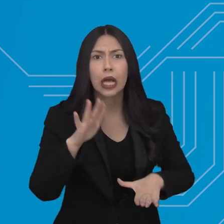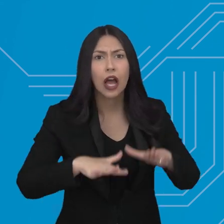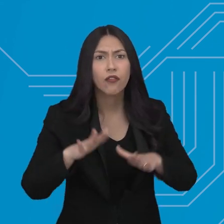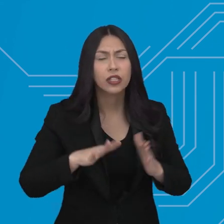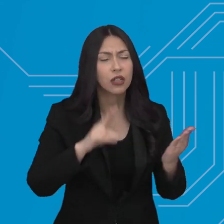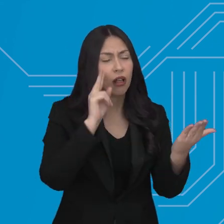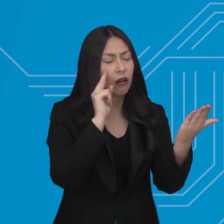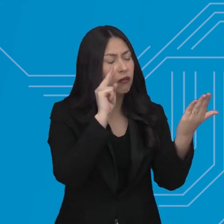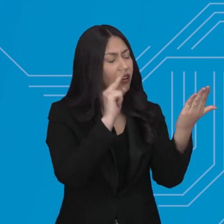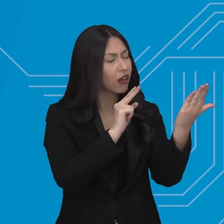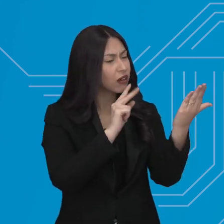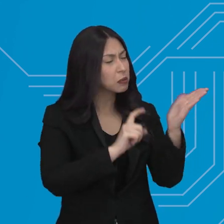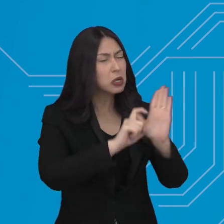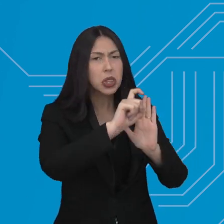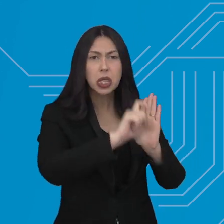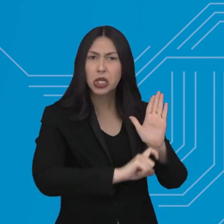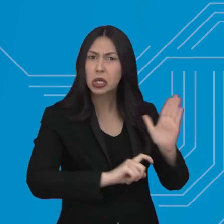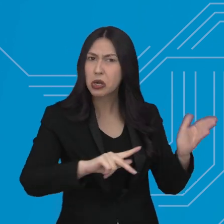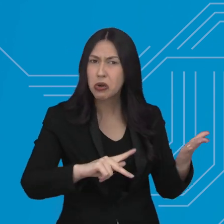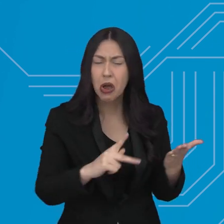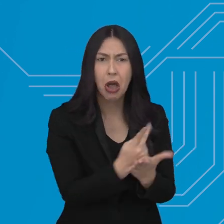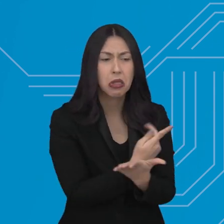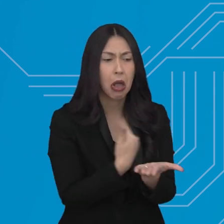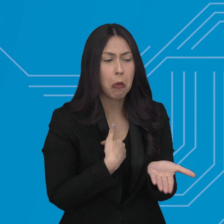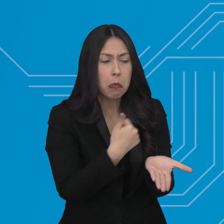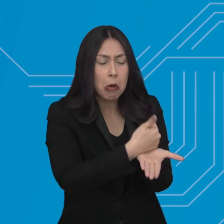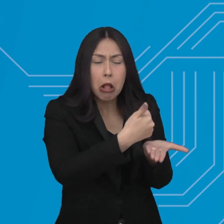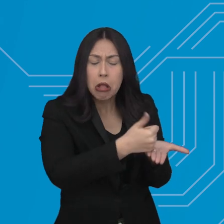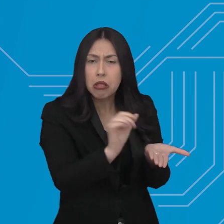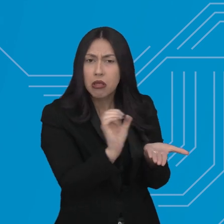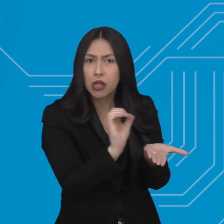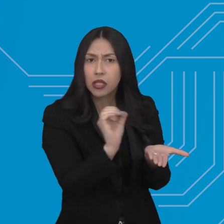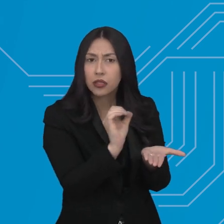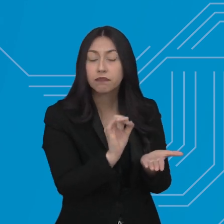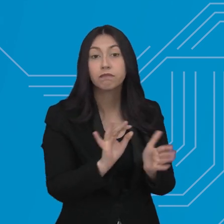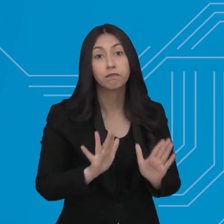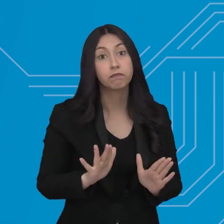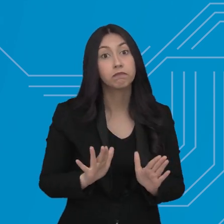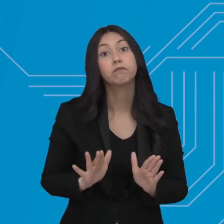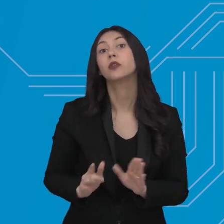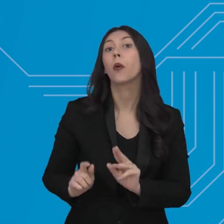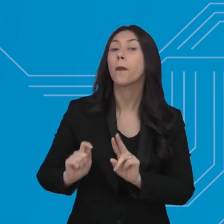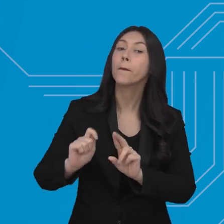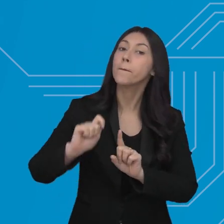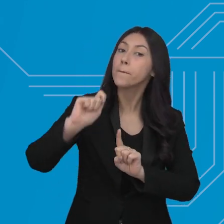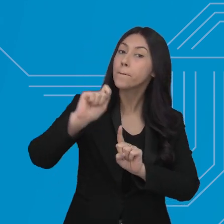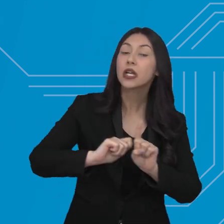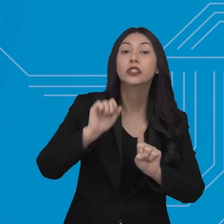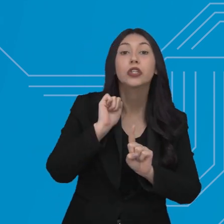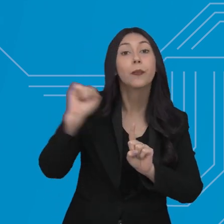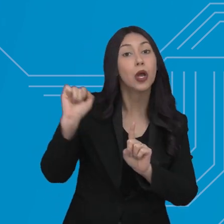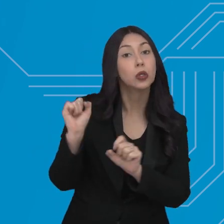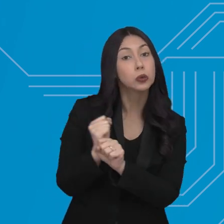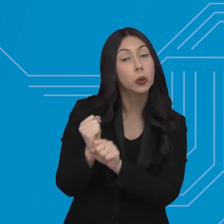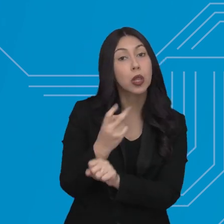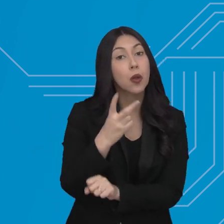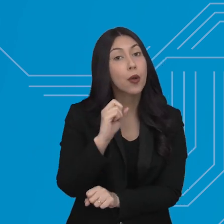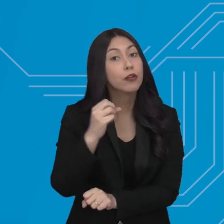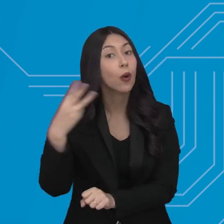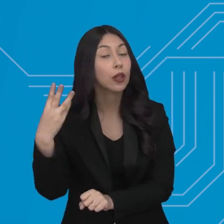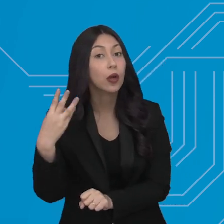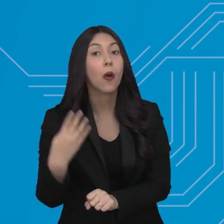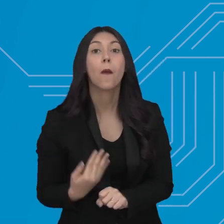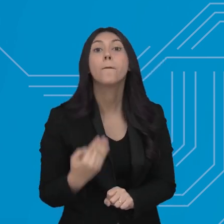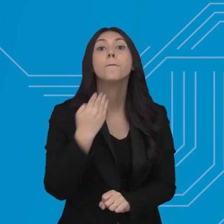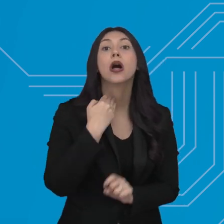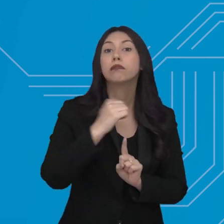serem surpreendidos com taxas de serviços sem terem feito a contratação. Somente no segundo trimestre desse ano, o